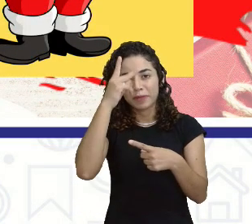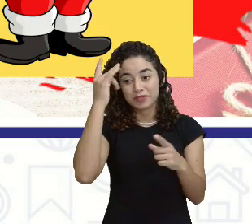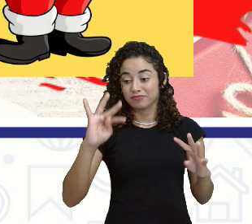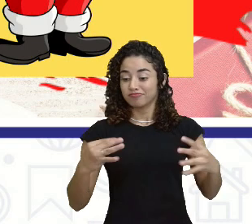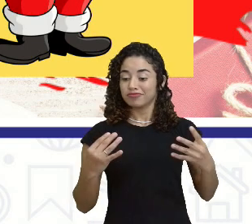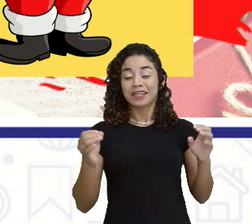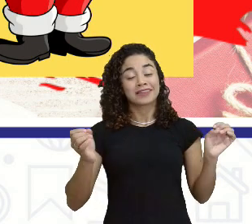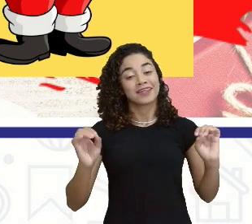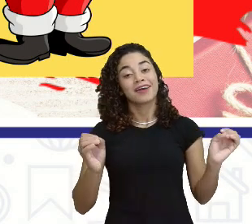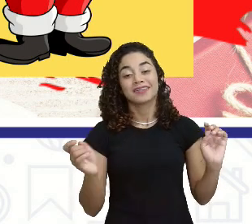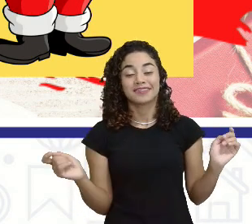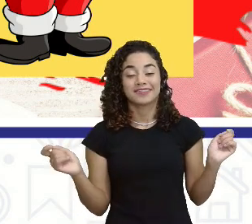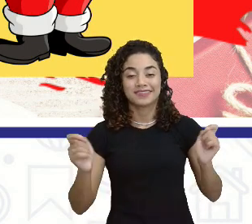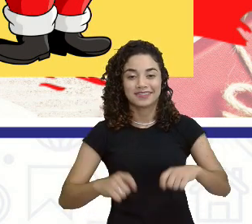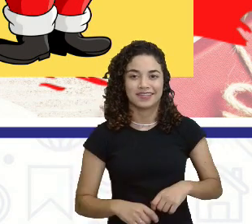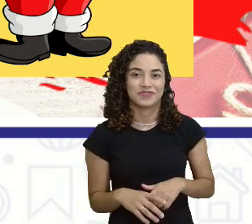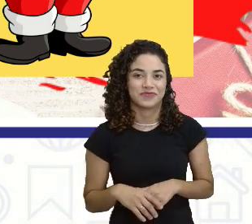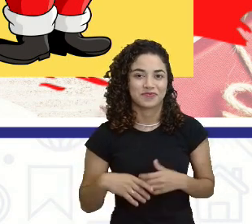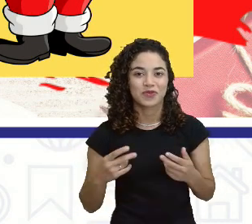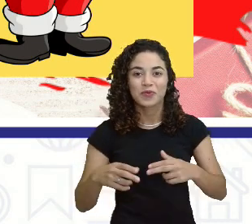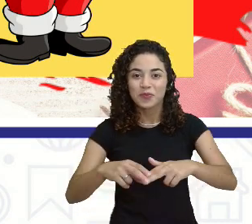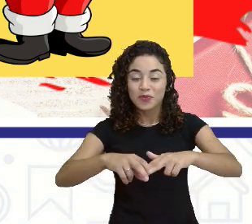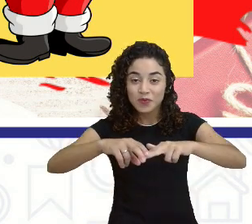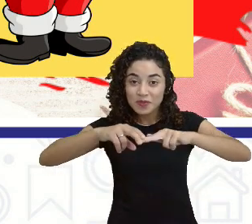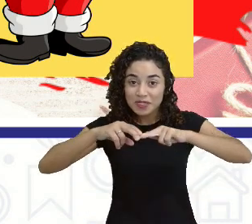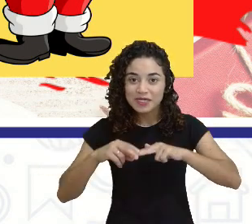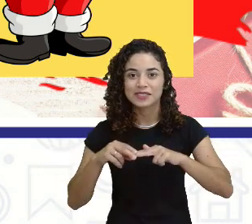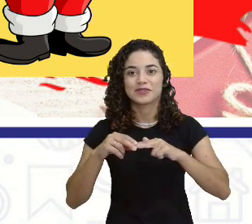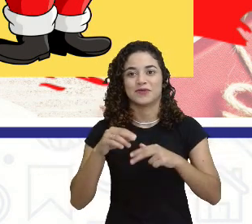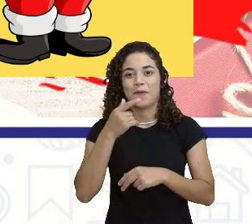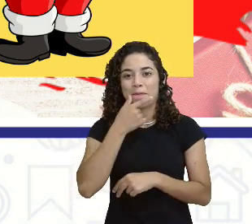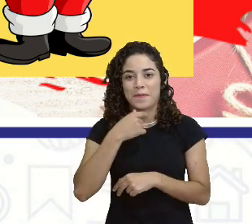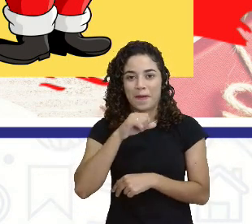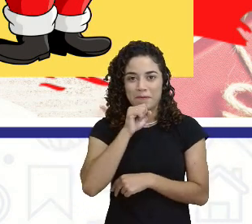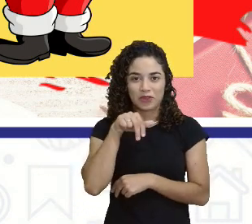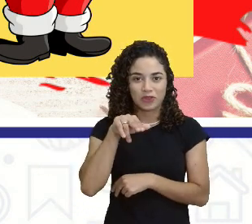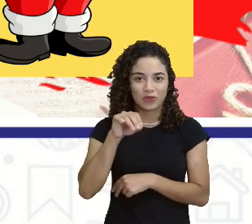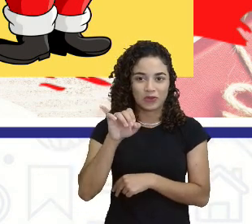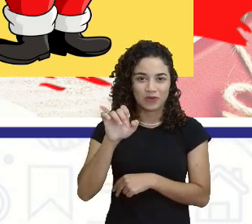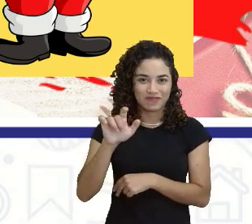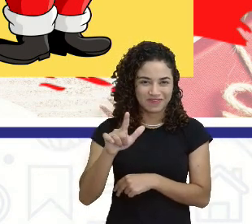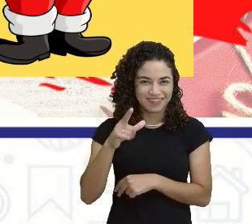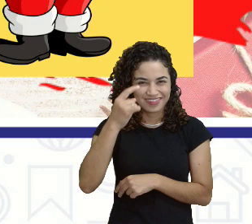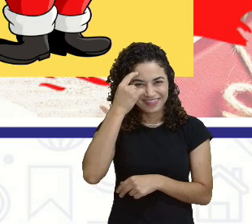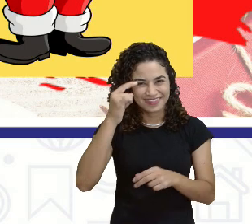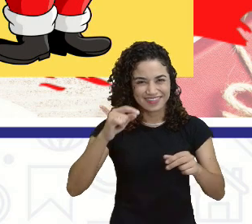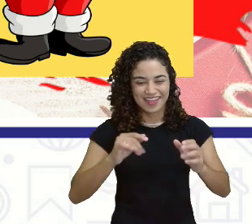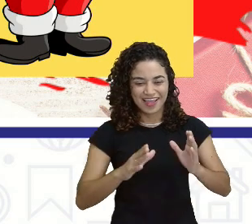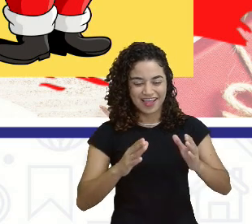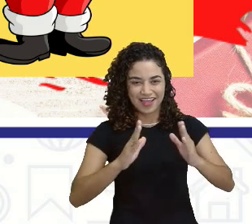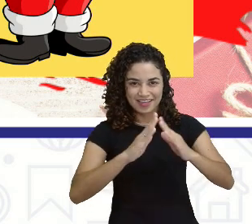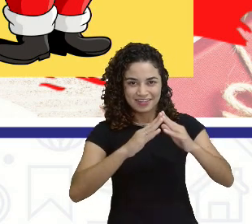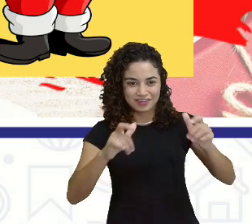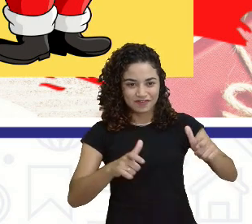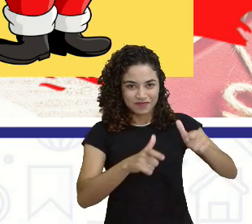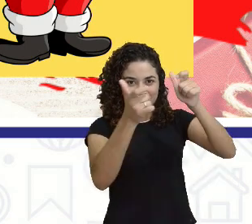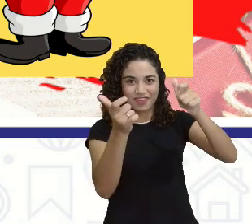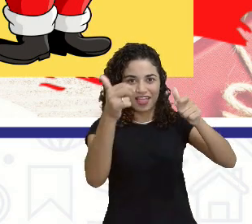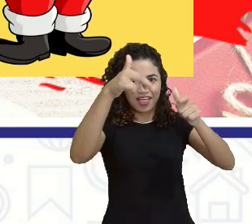né, entrando à noite lá para não ser visto, né, pelas pessoas e deixar ali o presente, ela vem daí, né,